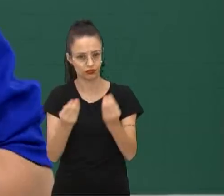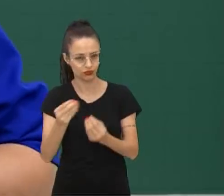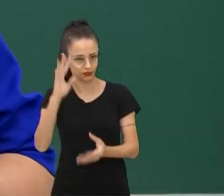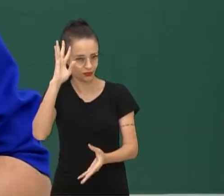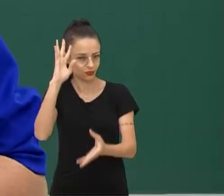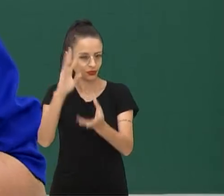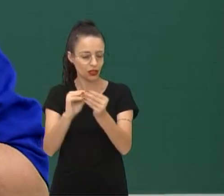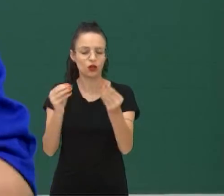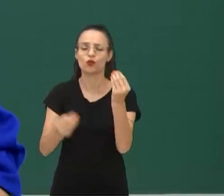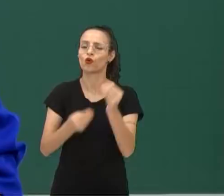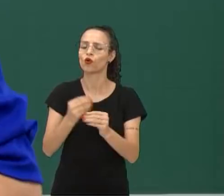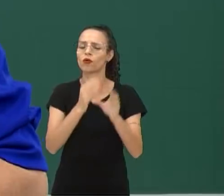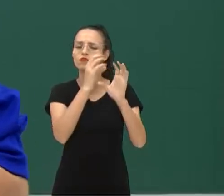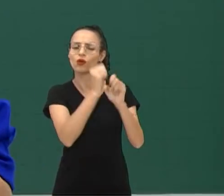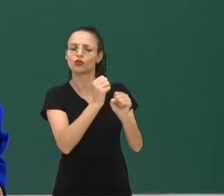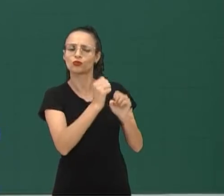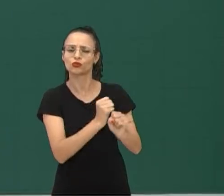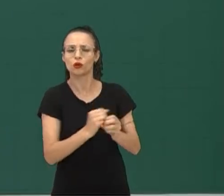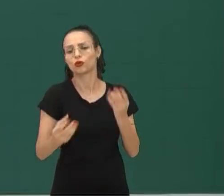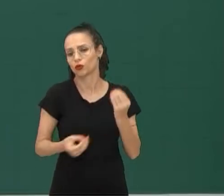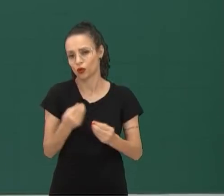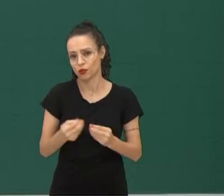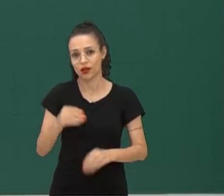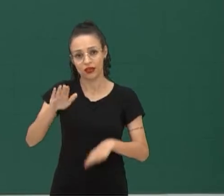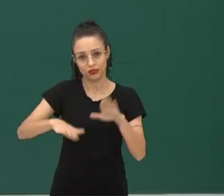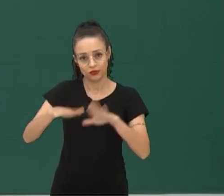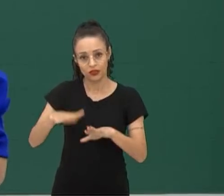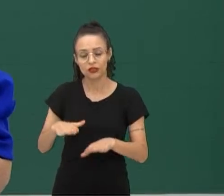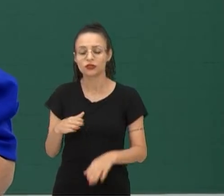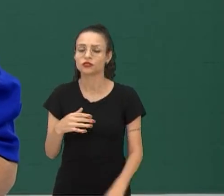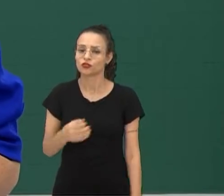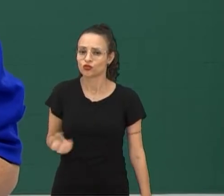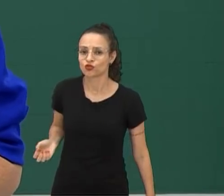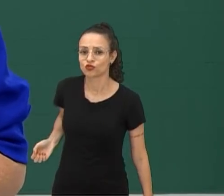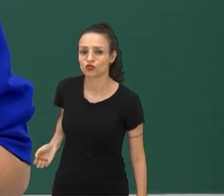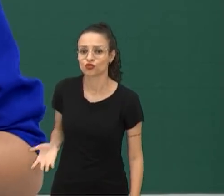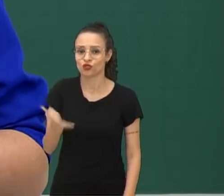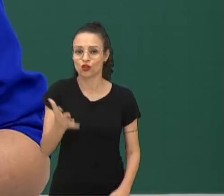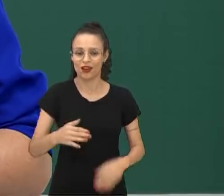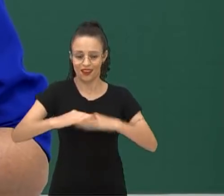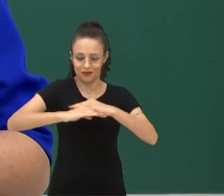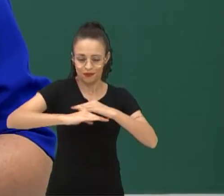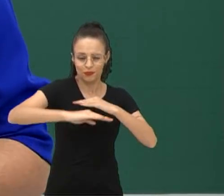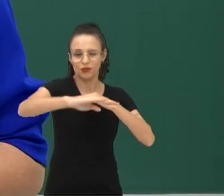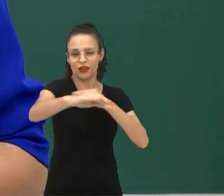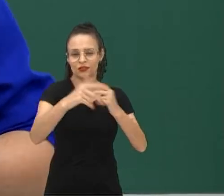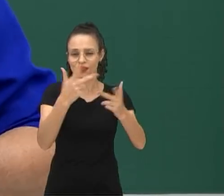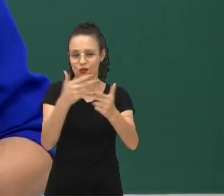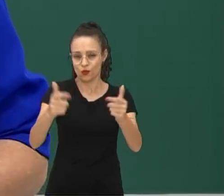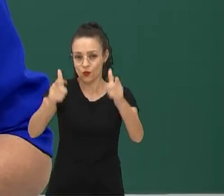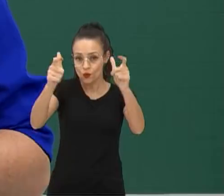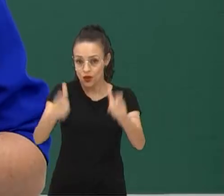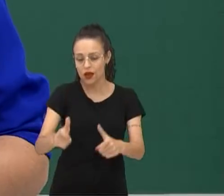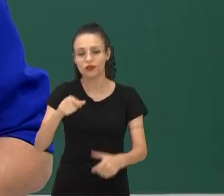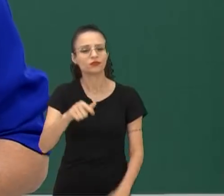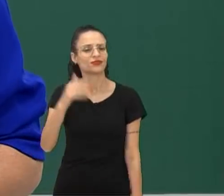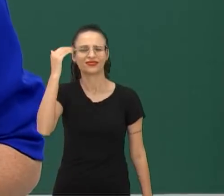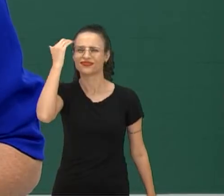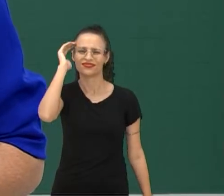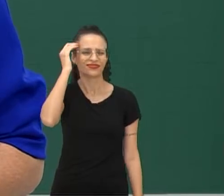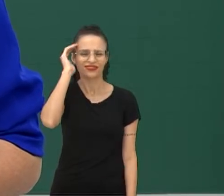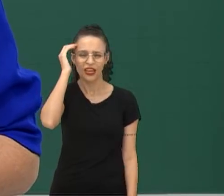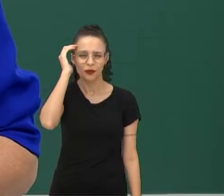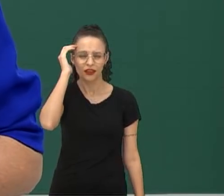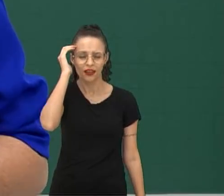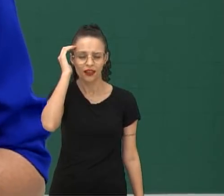pouquinho como que conta os pontos, né? Às vezes quando a gente vai jogar boliche numa pista aí, em algum lugar, e não entende muito bem